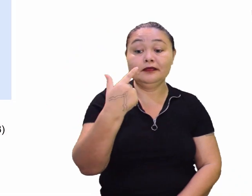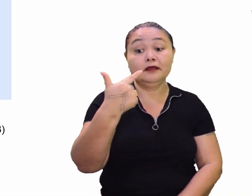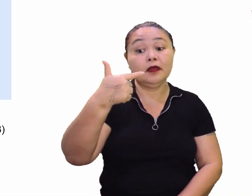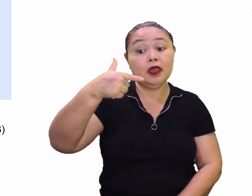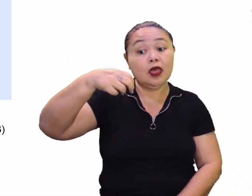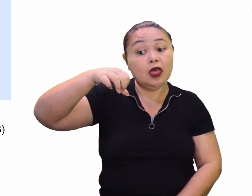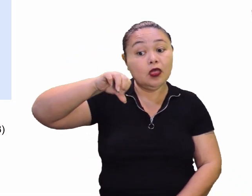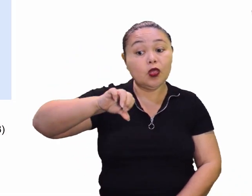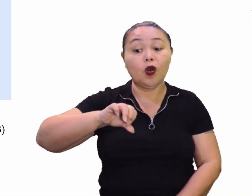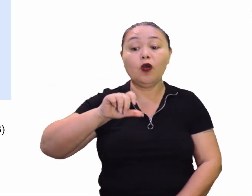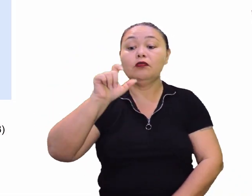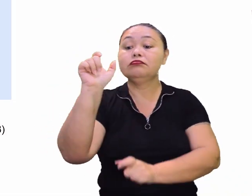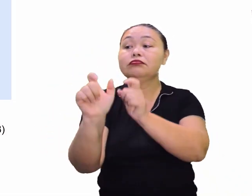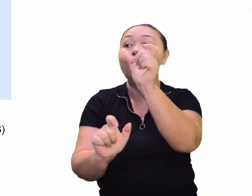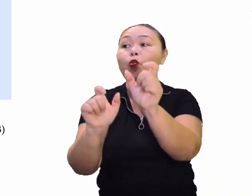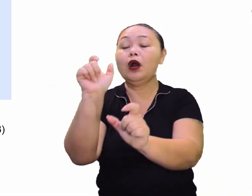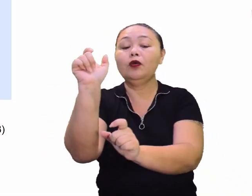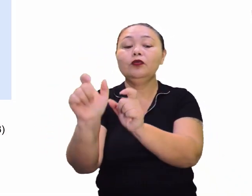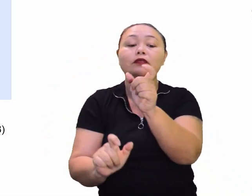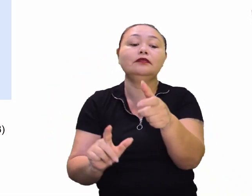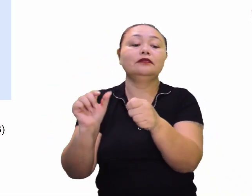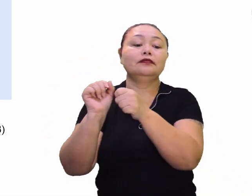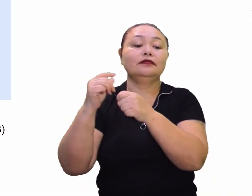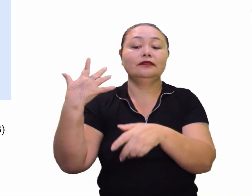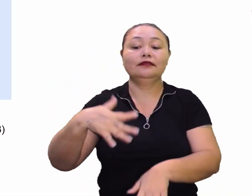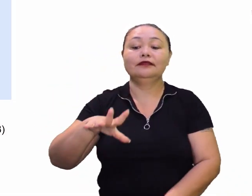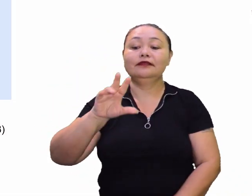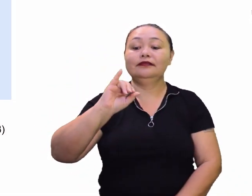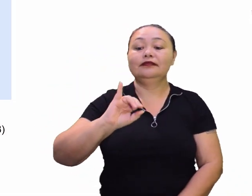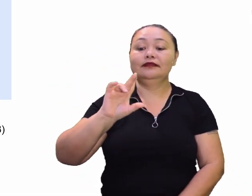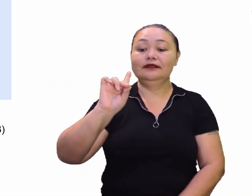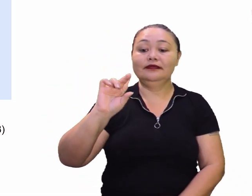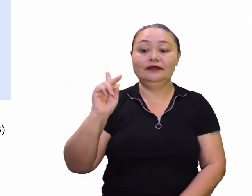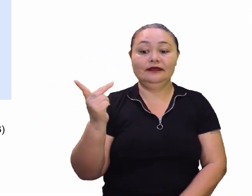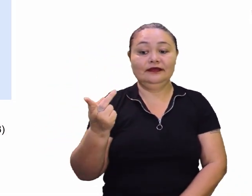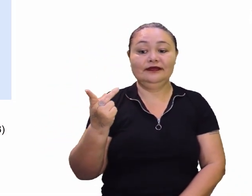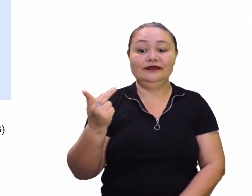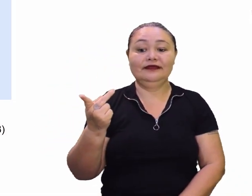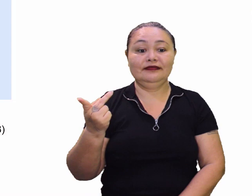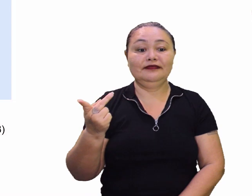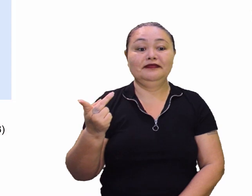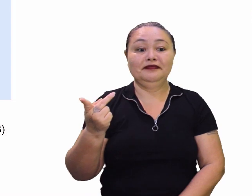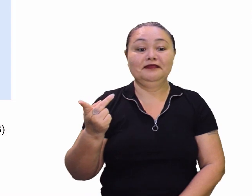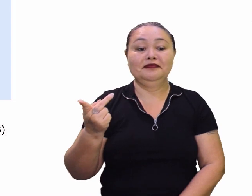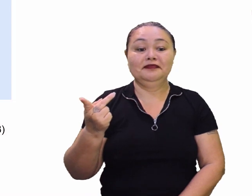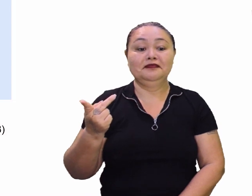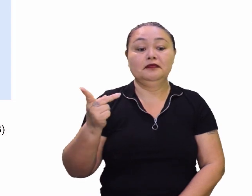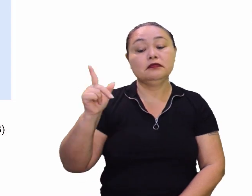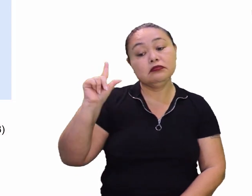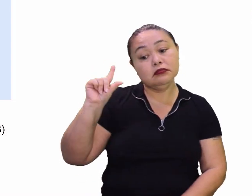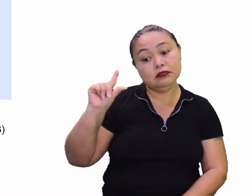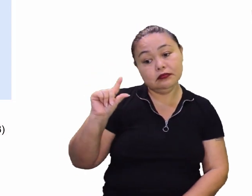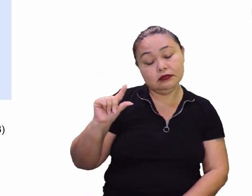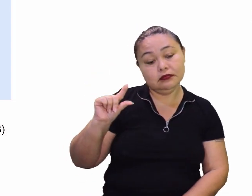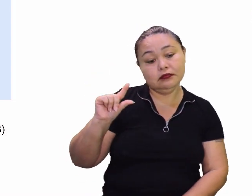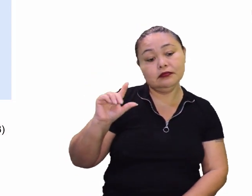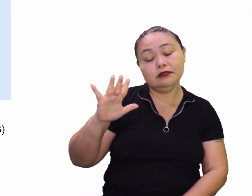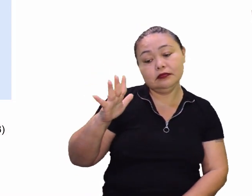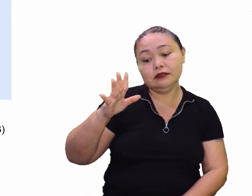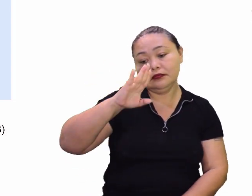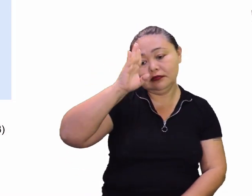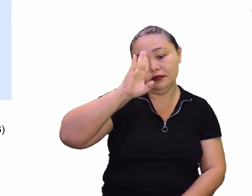329 habitantes. O IDH deles é um pouco abaixo, né,